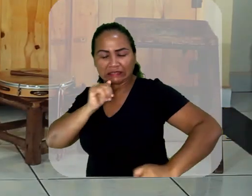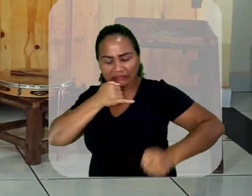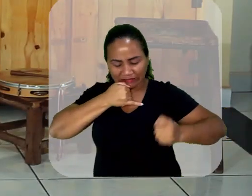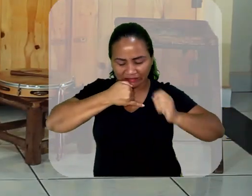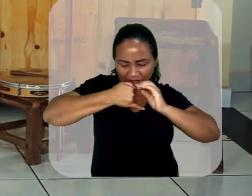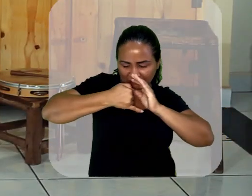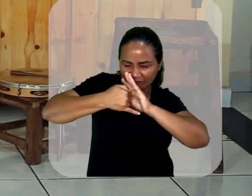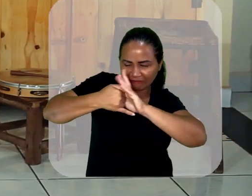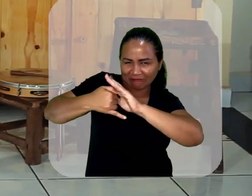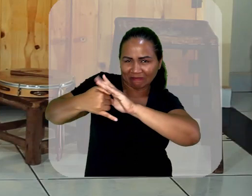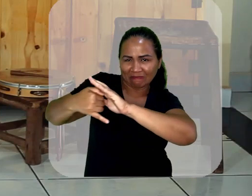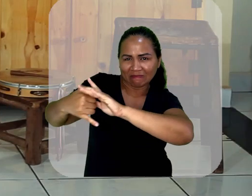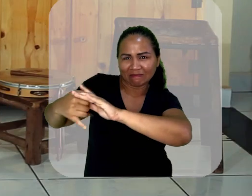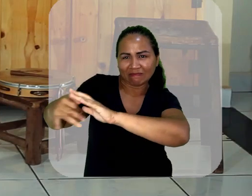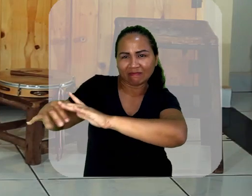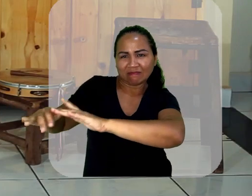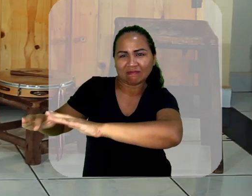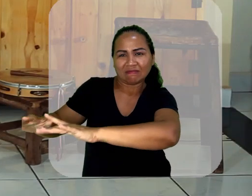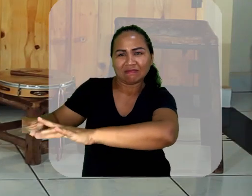toca e deságua.